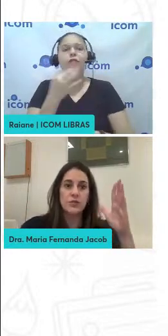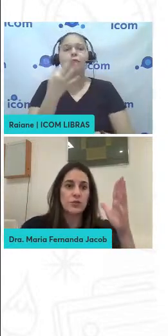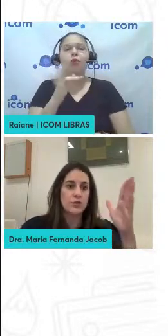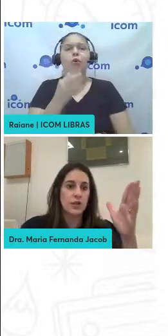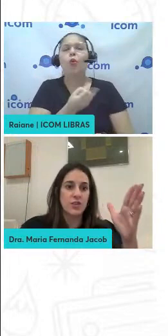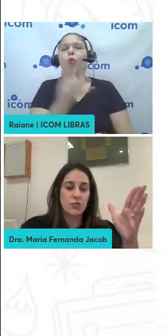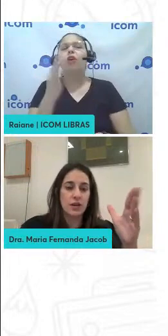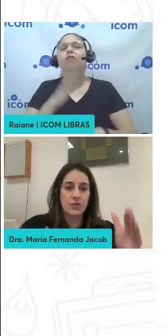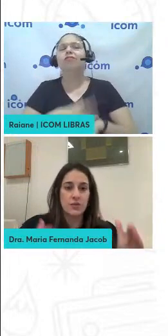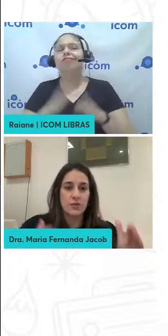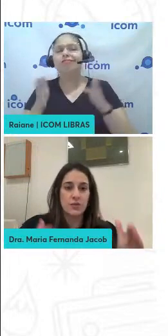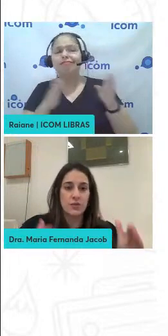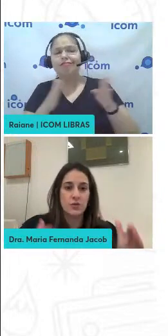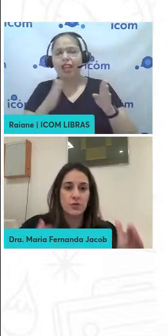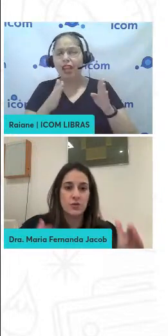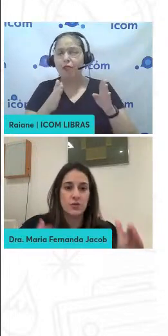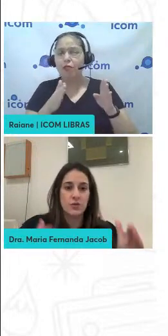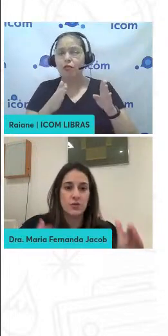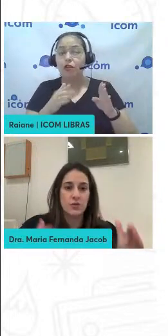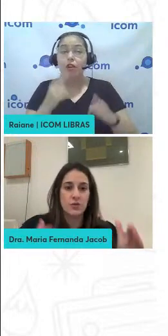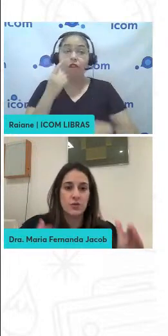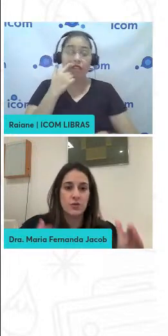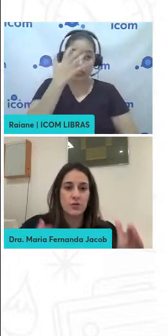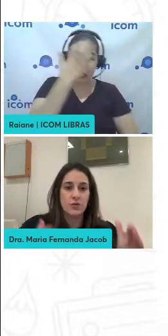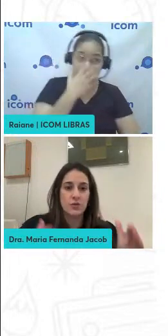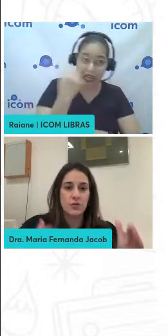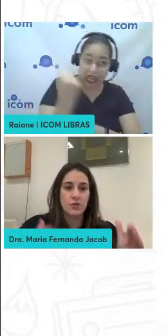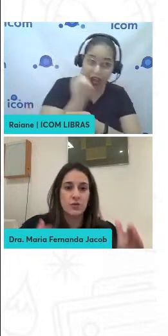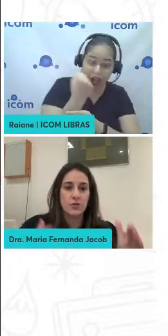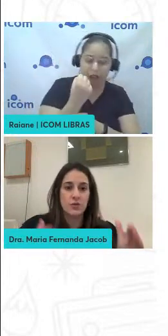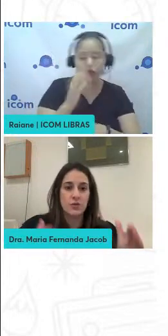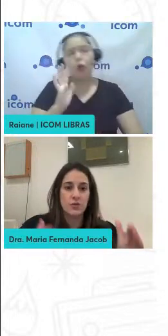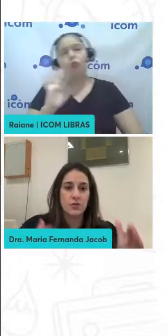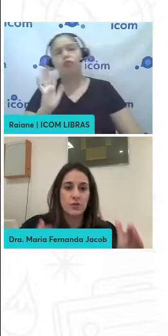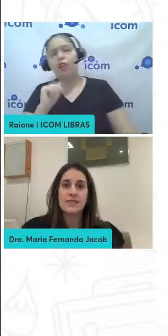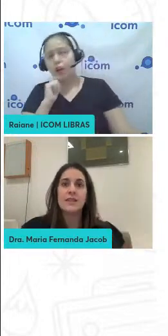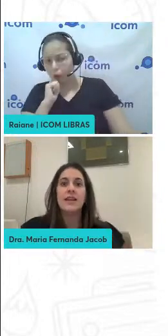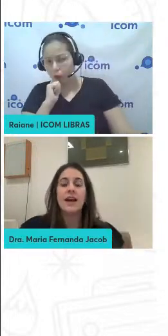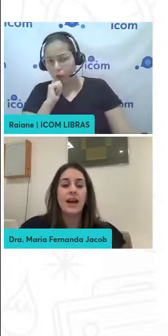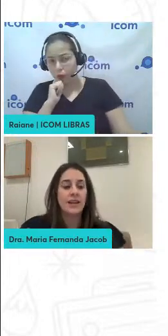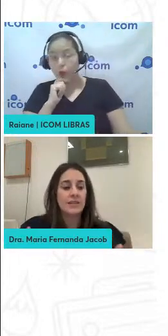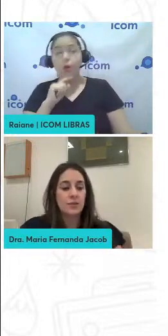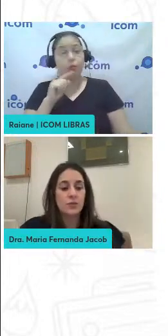saber se eu estou de frente a um caso agudo ou um caso crônico, porque são diferentes